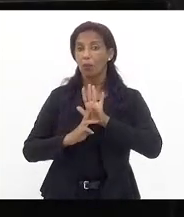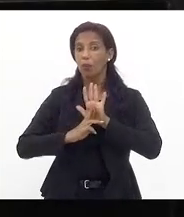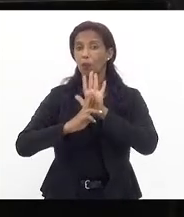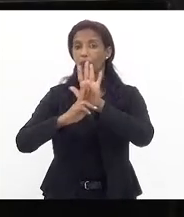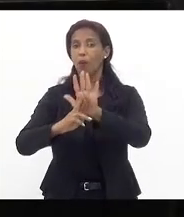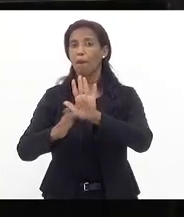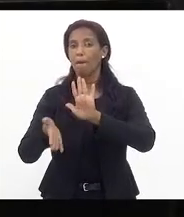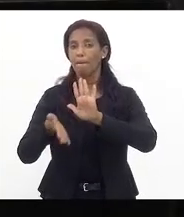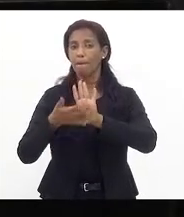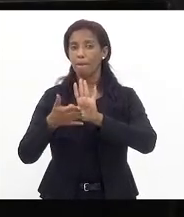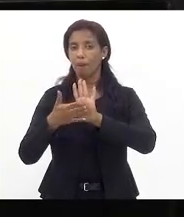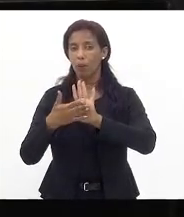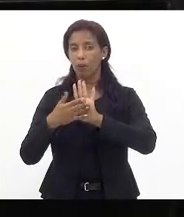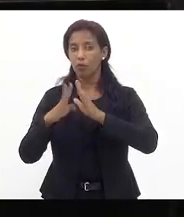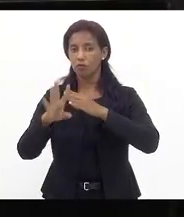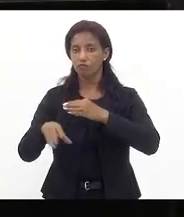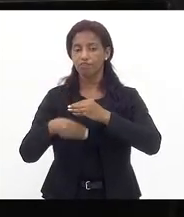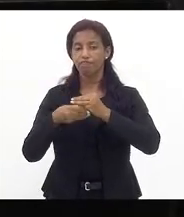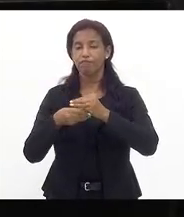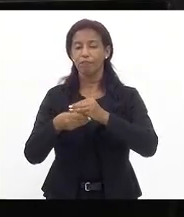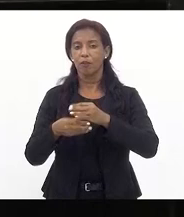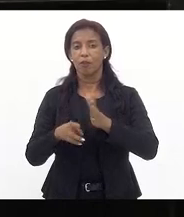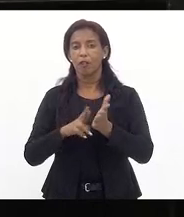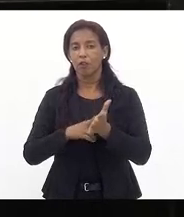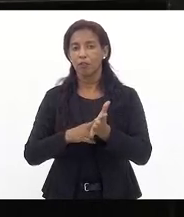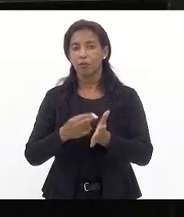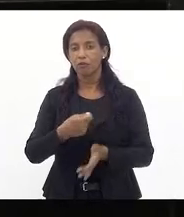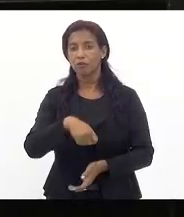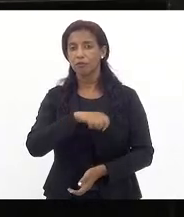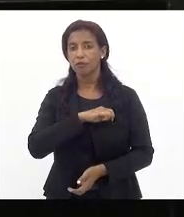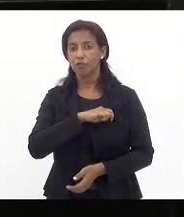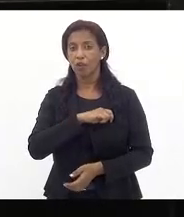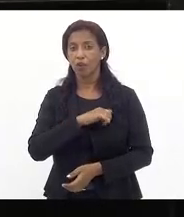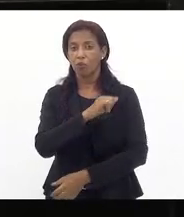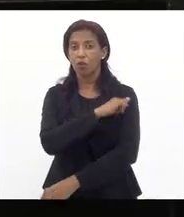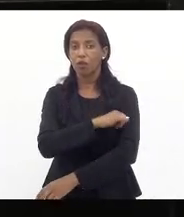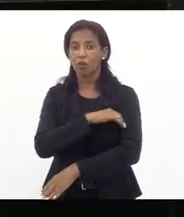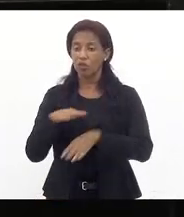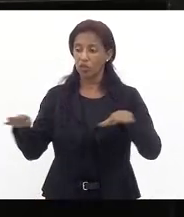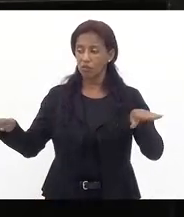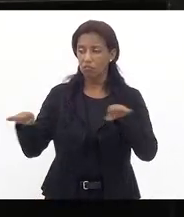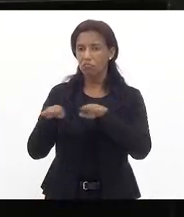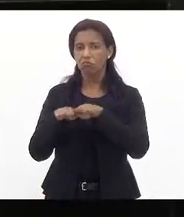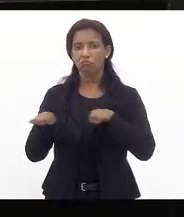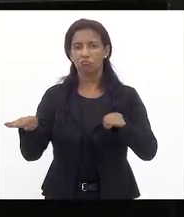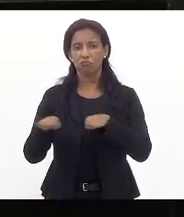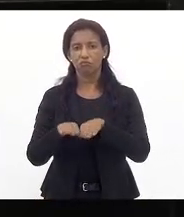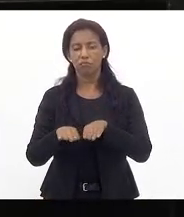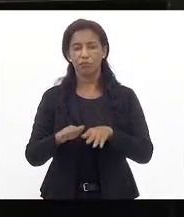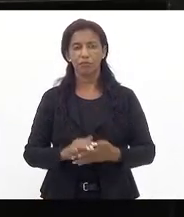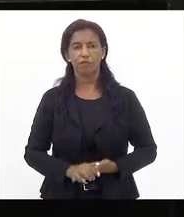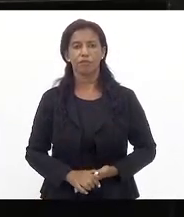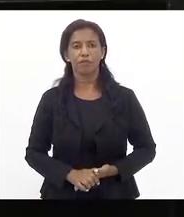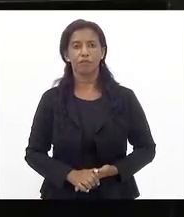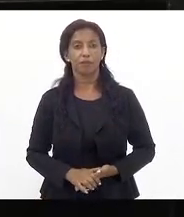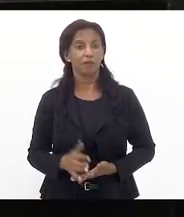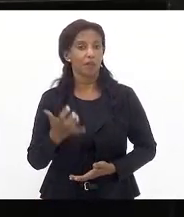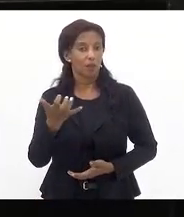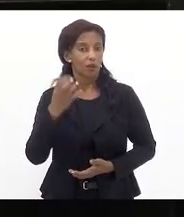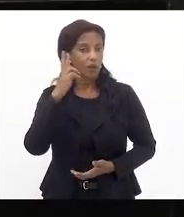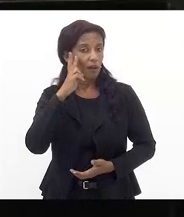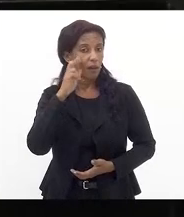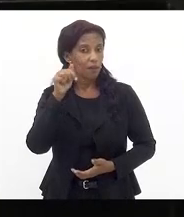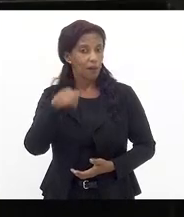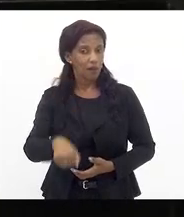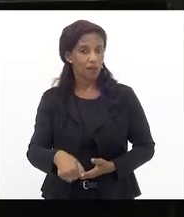uma proposta de adesão ao regime de recuperação fiscal para colocar o Rio de Janeiro nos trilhos. Eu quero lembrar aqui,